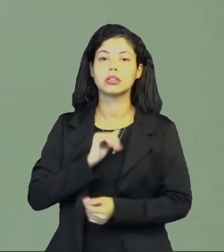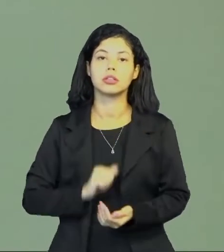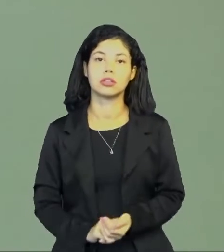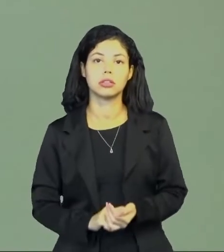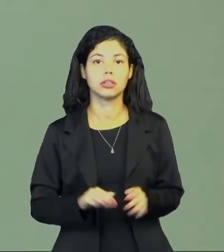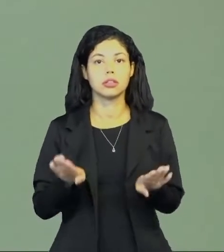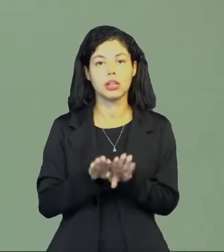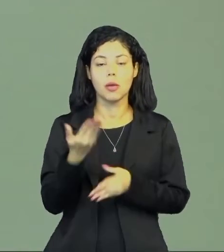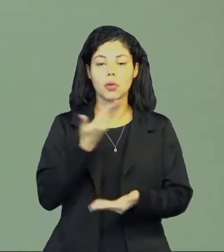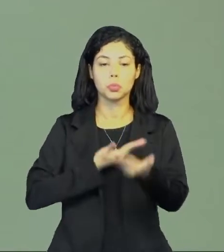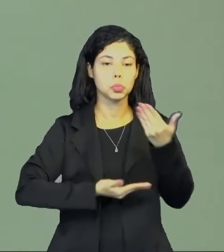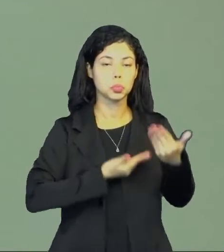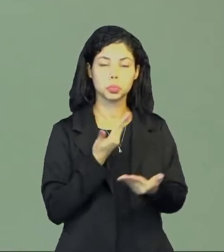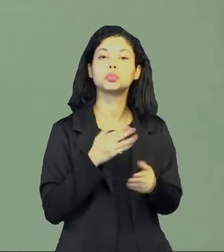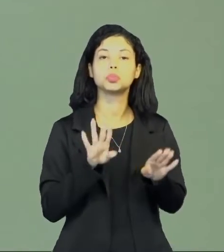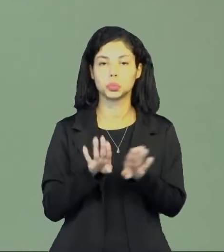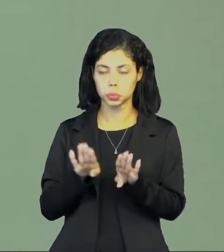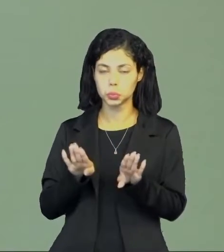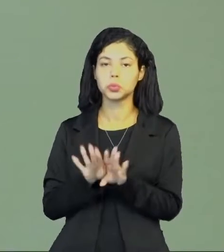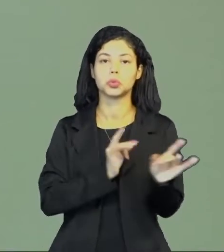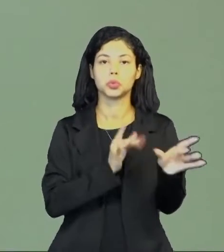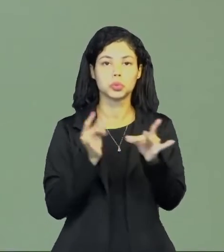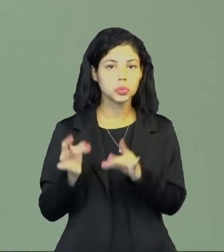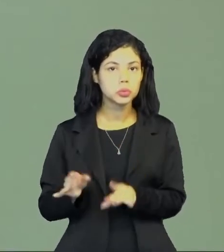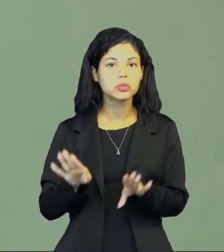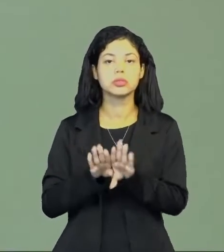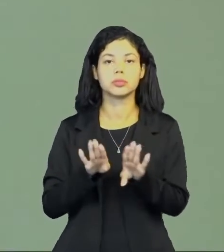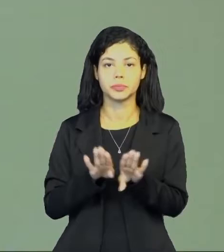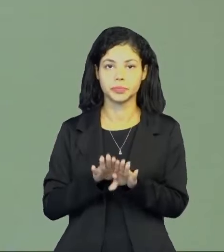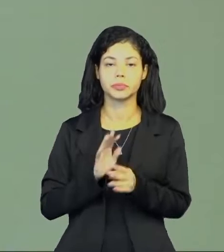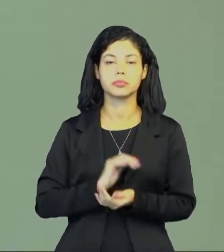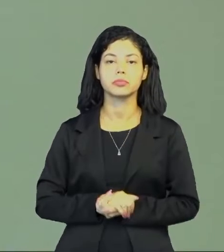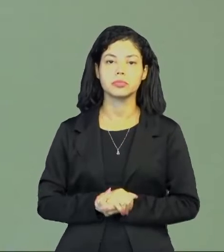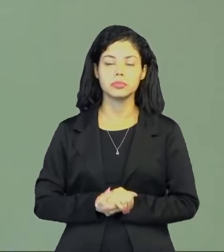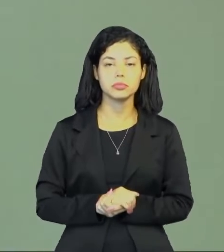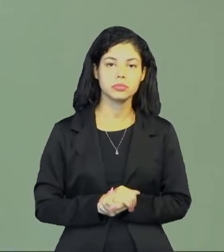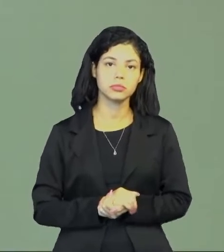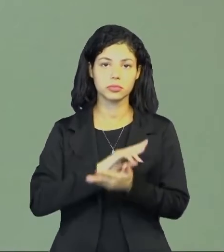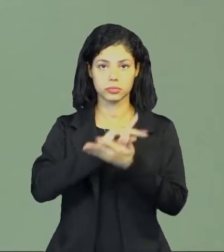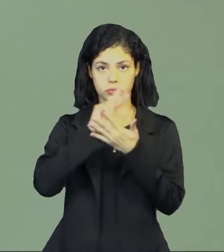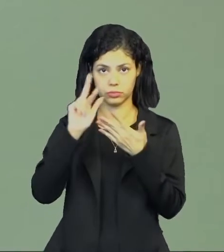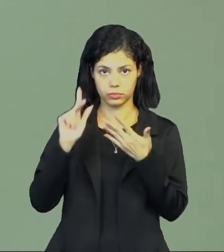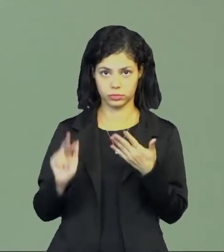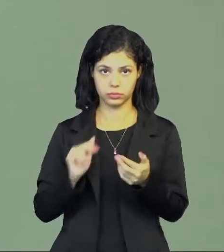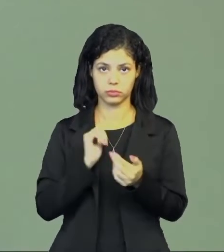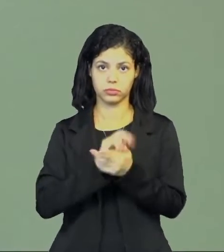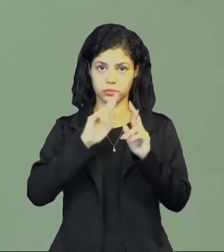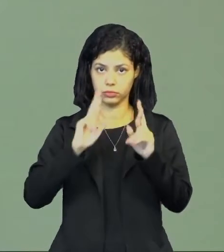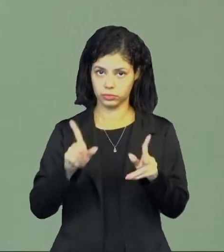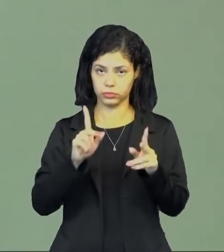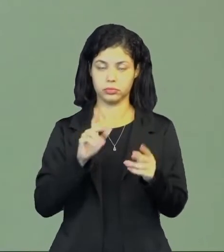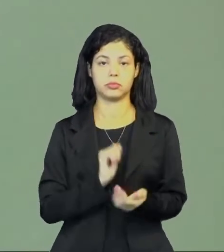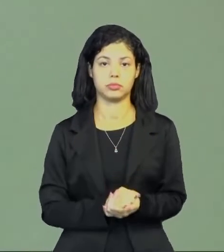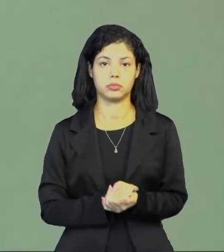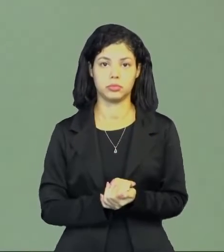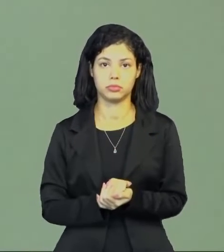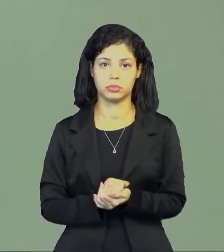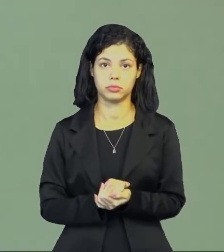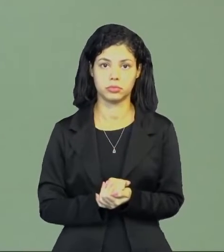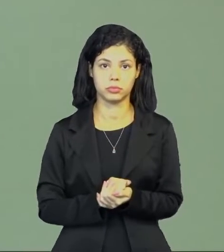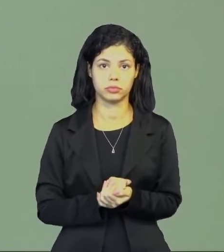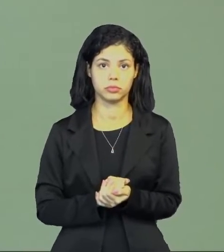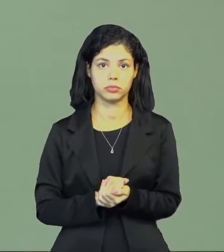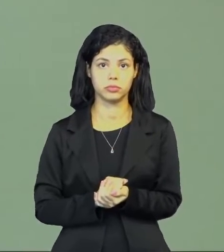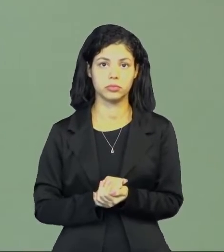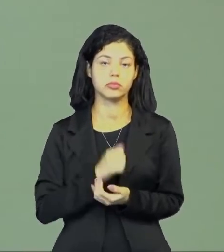nas relações comerciais. Então, e também nas diferentes, né, nos diferentes mecanismos aí,